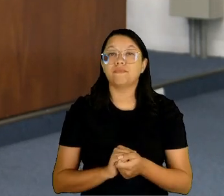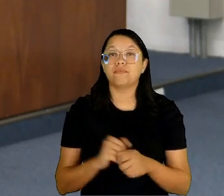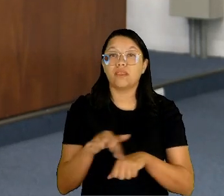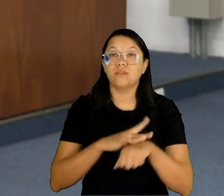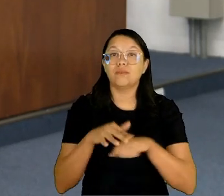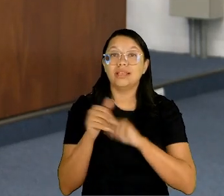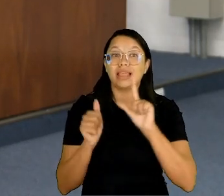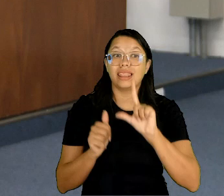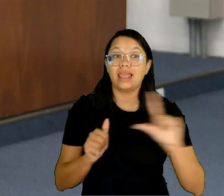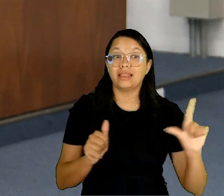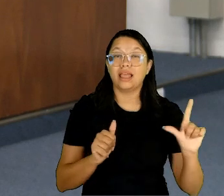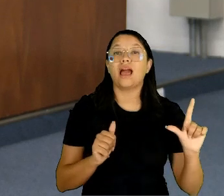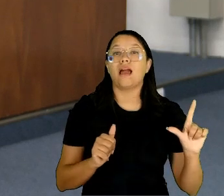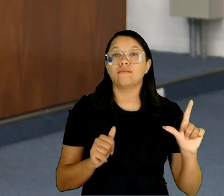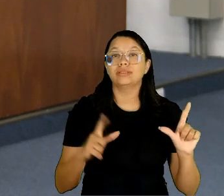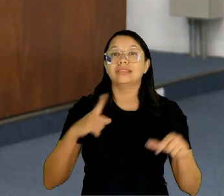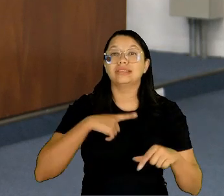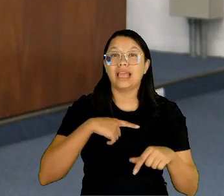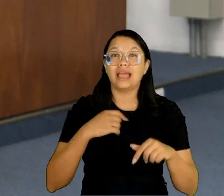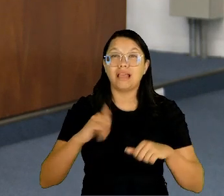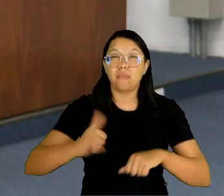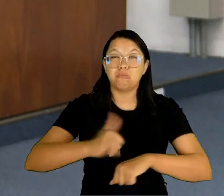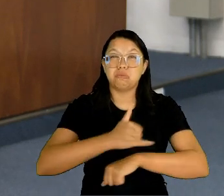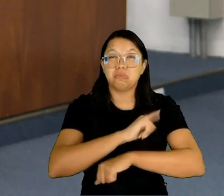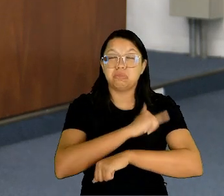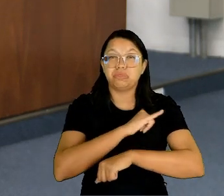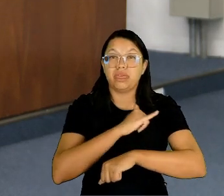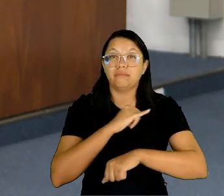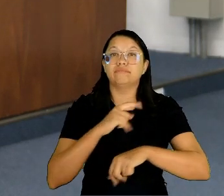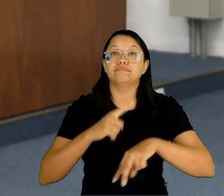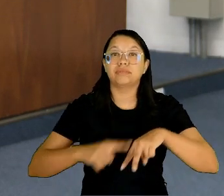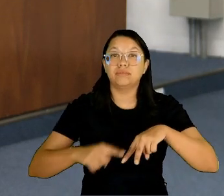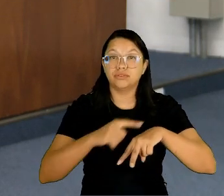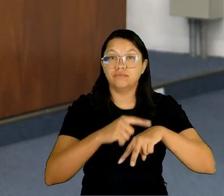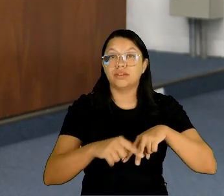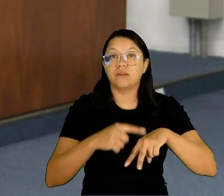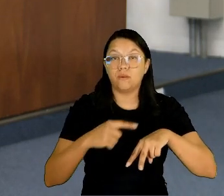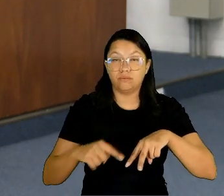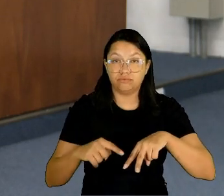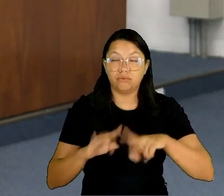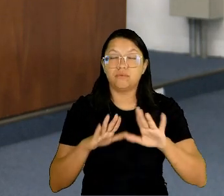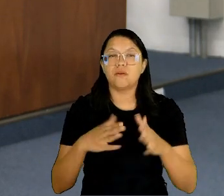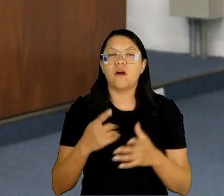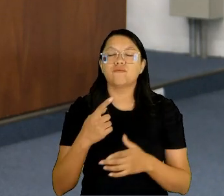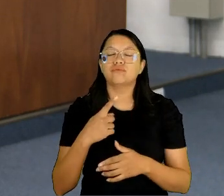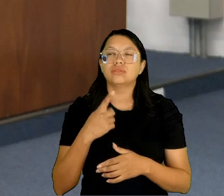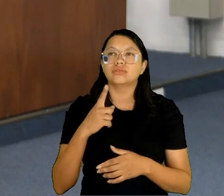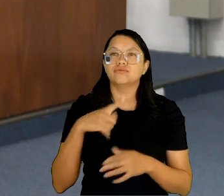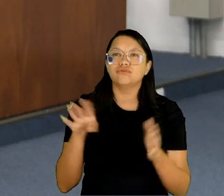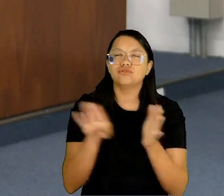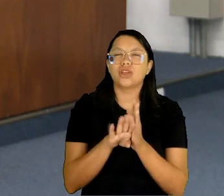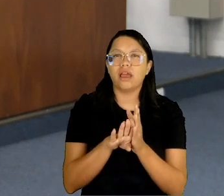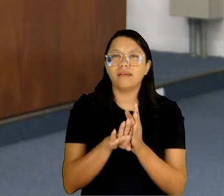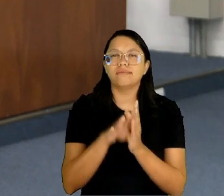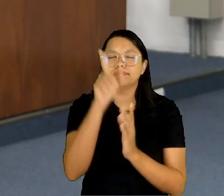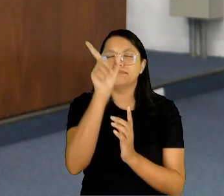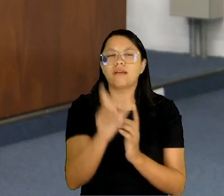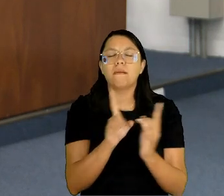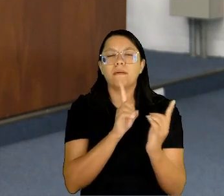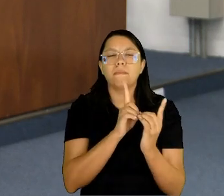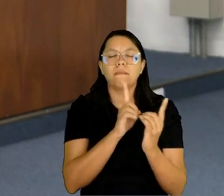quando a gente tem essas placas de gordura nos membros inferiores. E quando a gente ouve o paciente falar também que